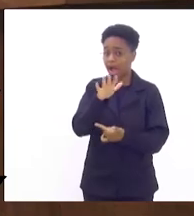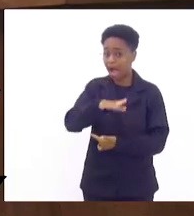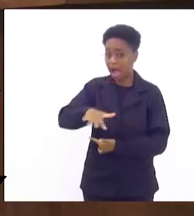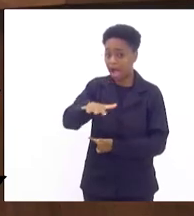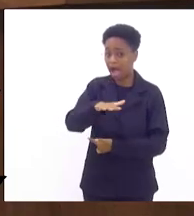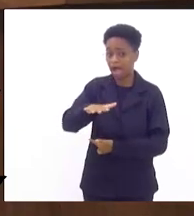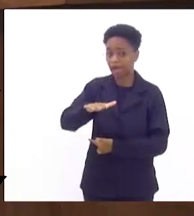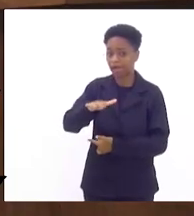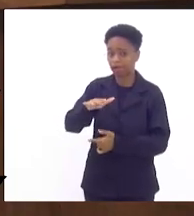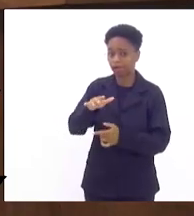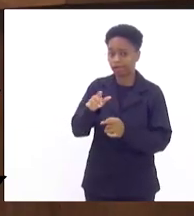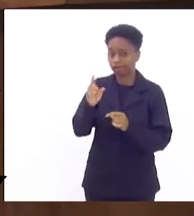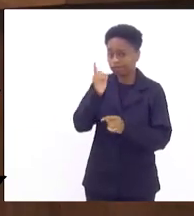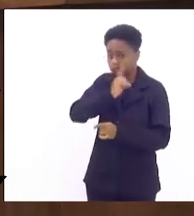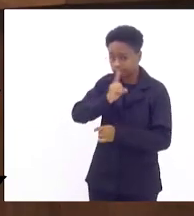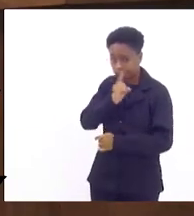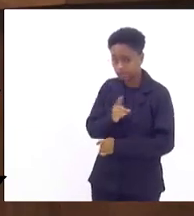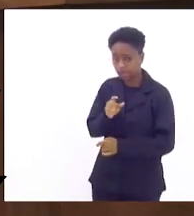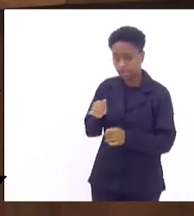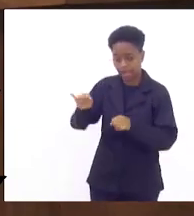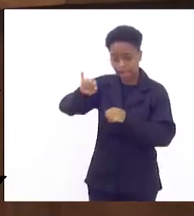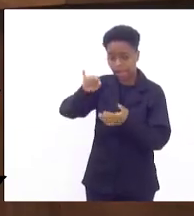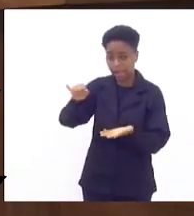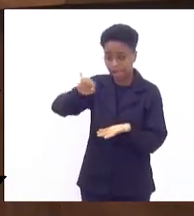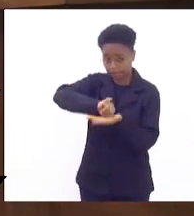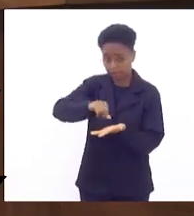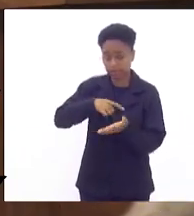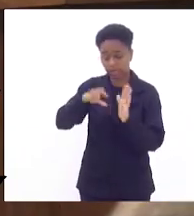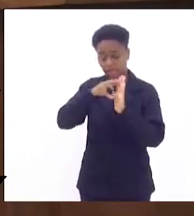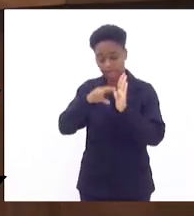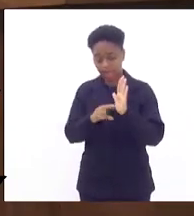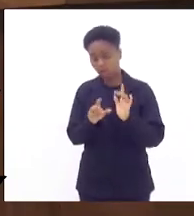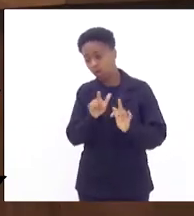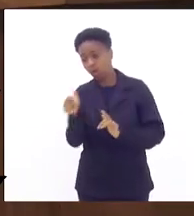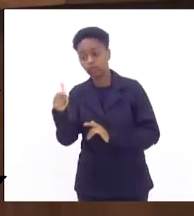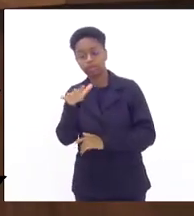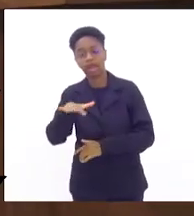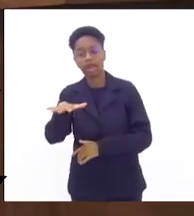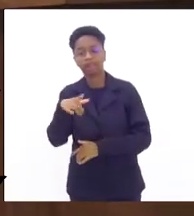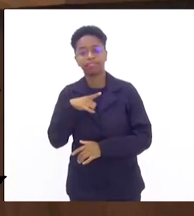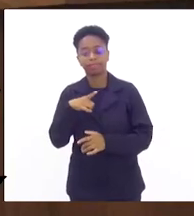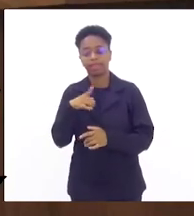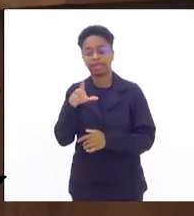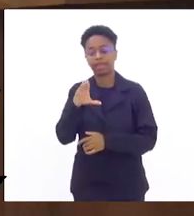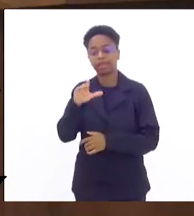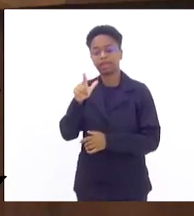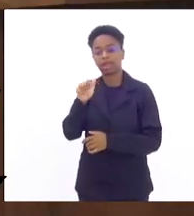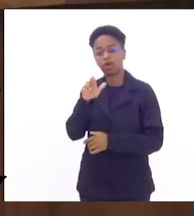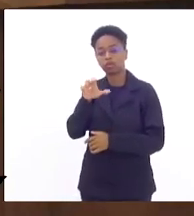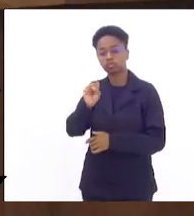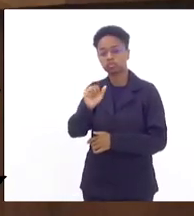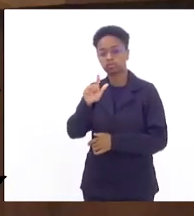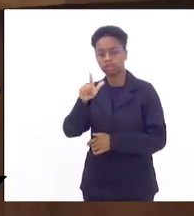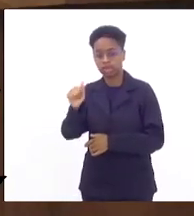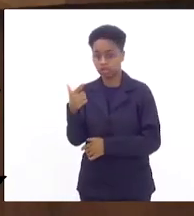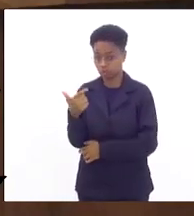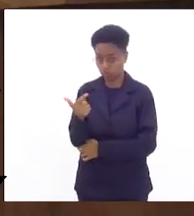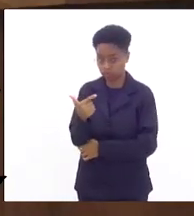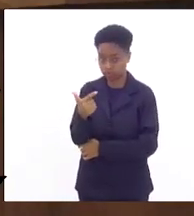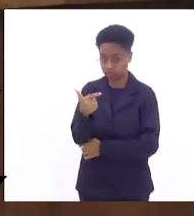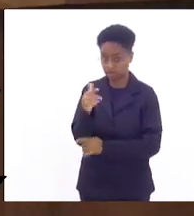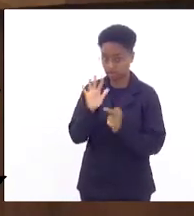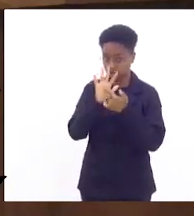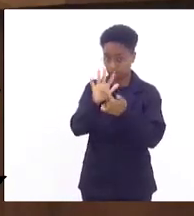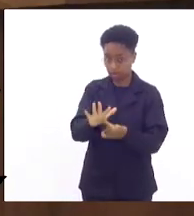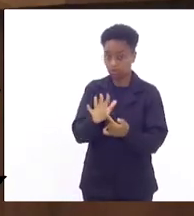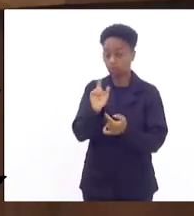da capital, essas rubricas, nas demais áreas, aplica-se a cláusula 12. Só que quando você vai ler a cláusula 12, aqui a reportada,